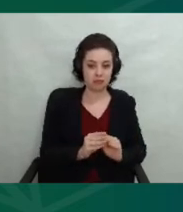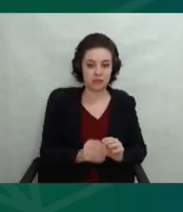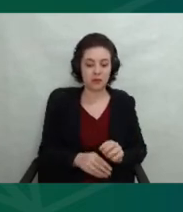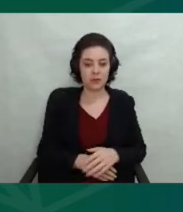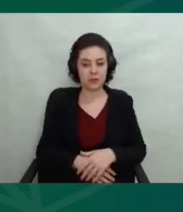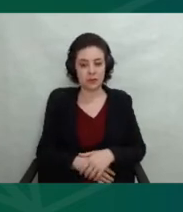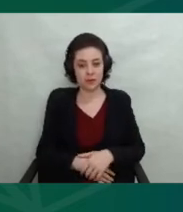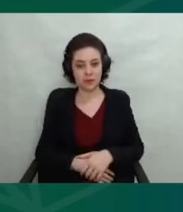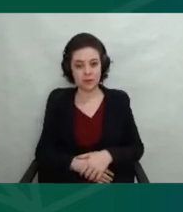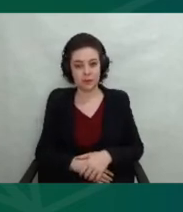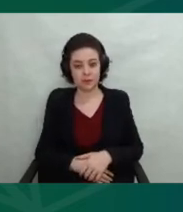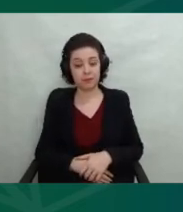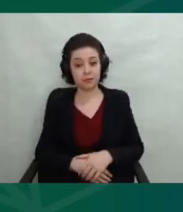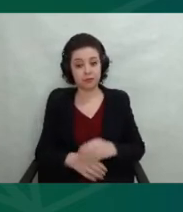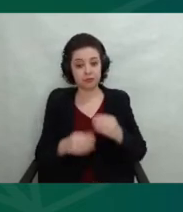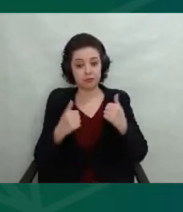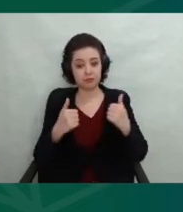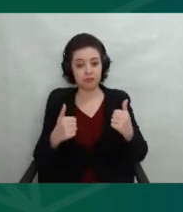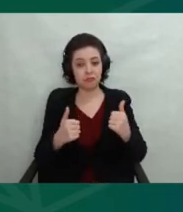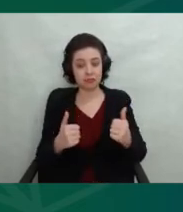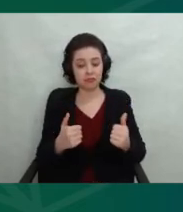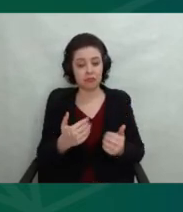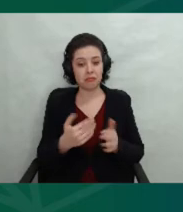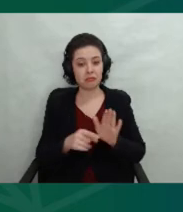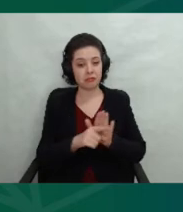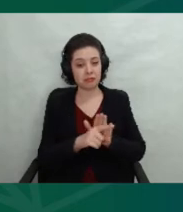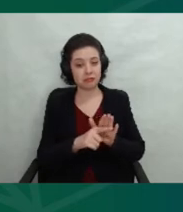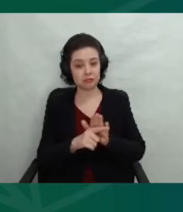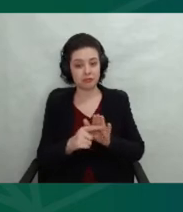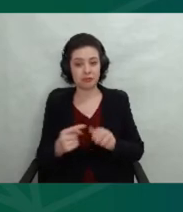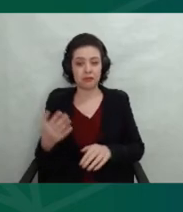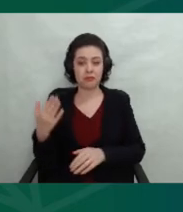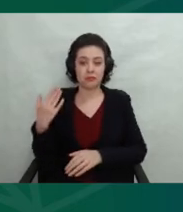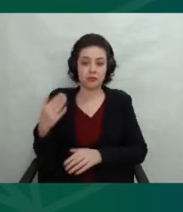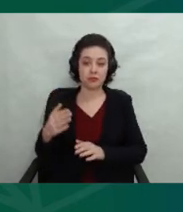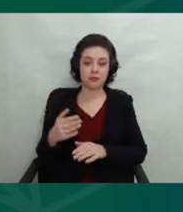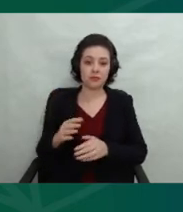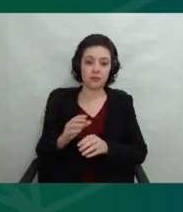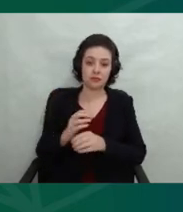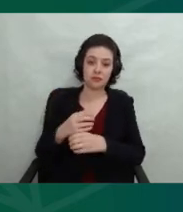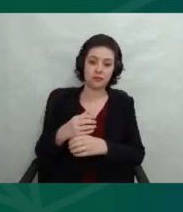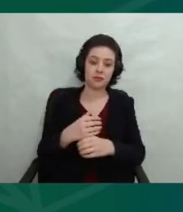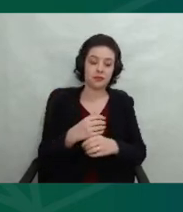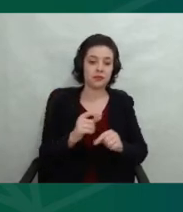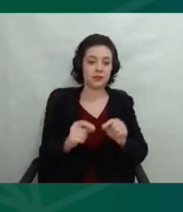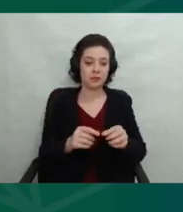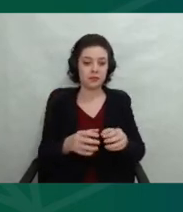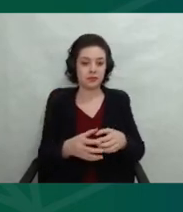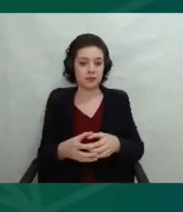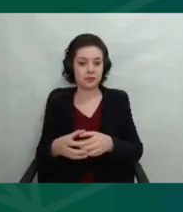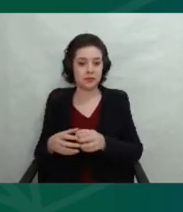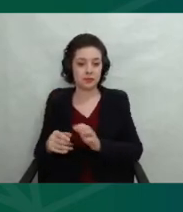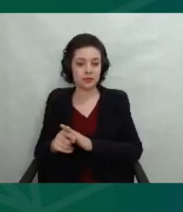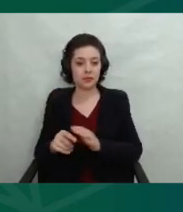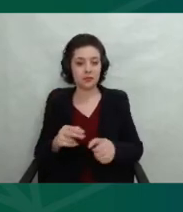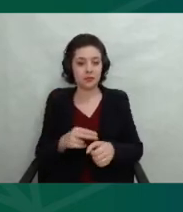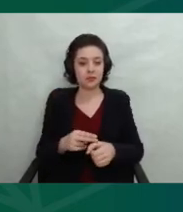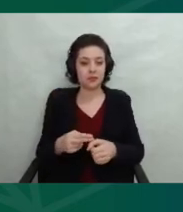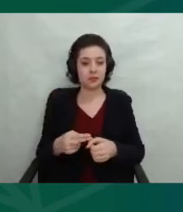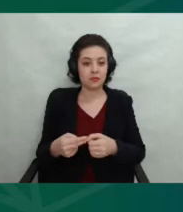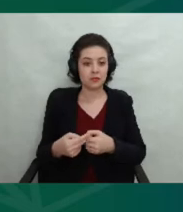Muito bem, enquanto esses estudos estavam sendo realizados no nosso laboratório, o grupo de pesquisa da Unicamp